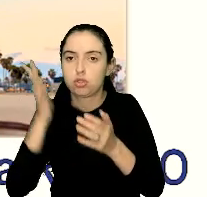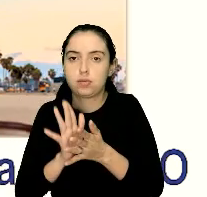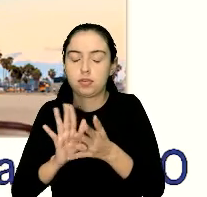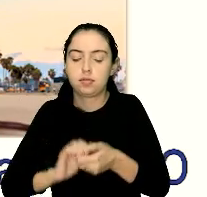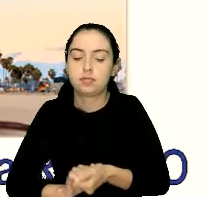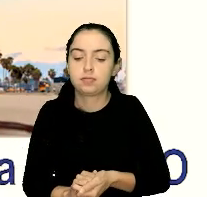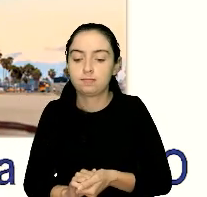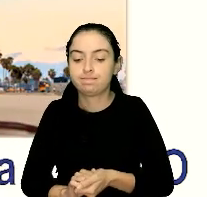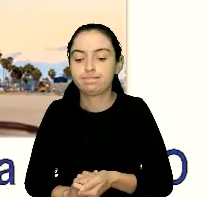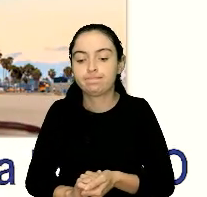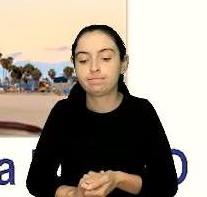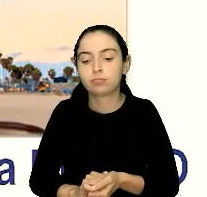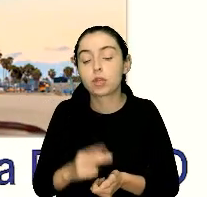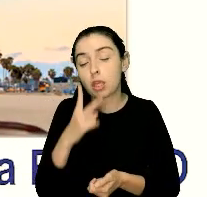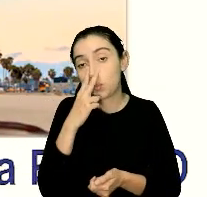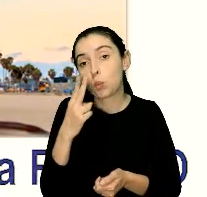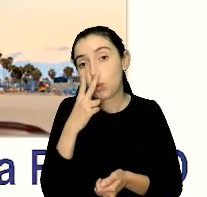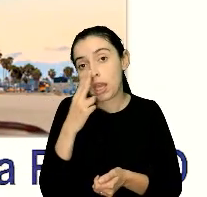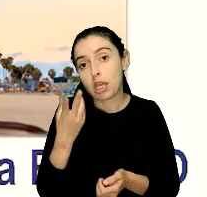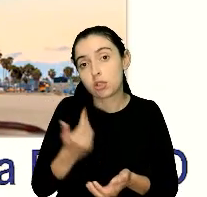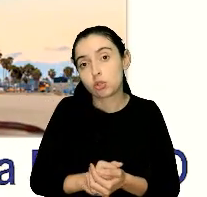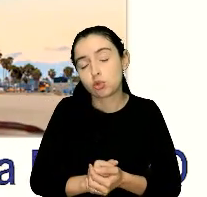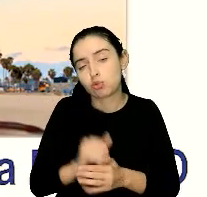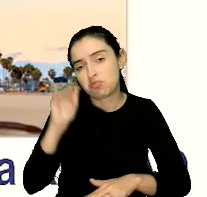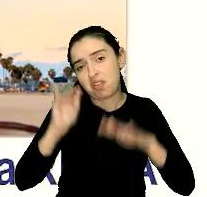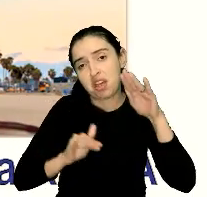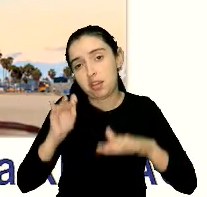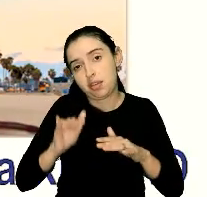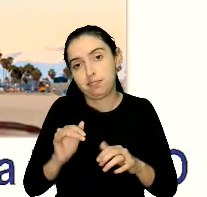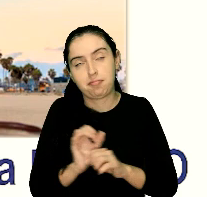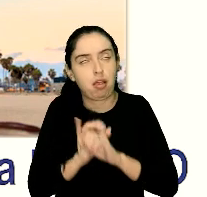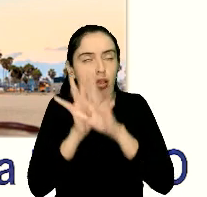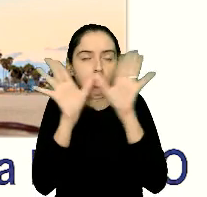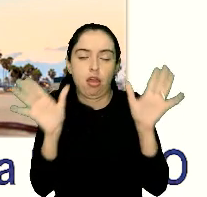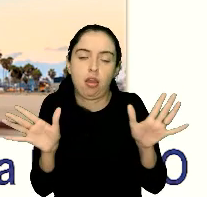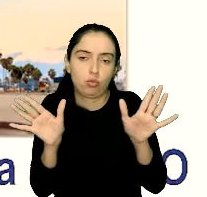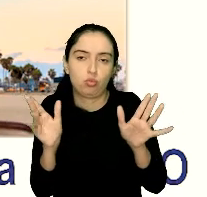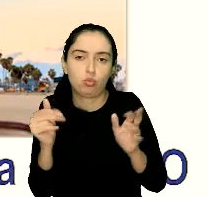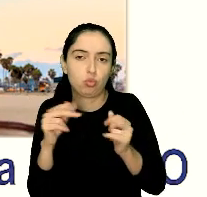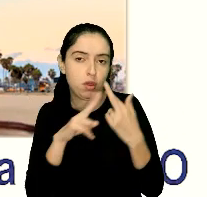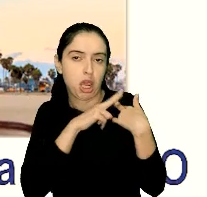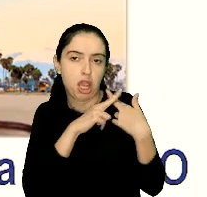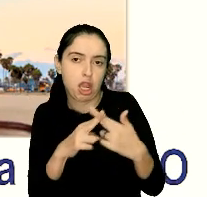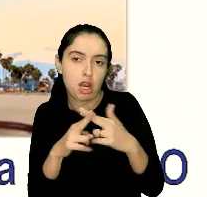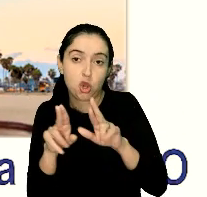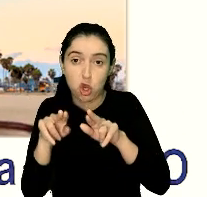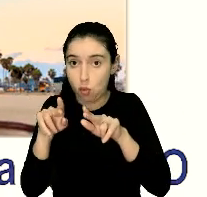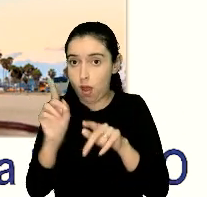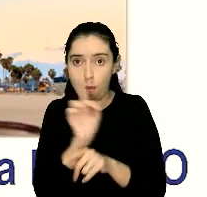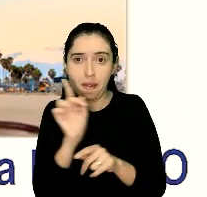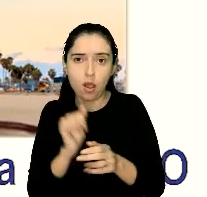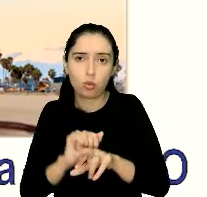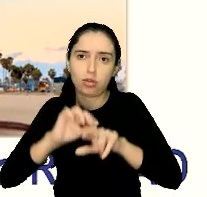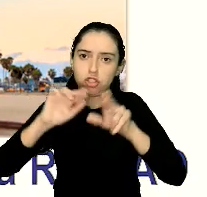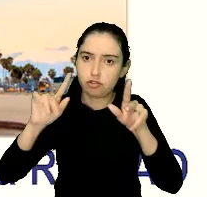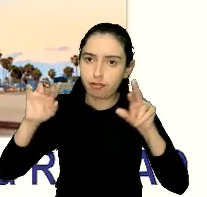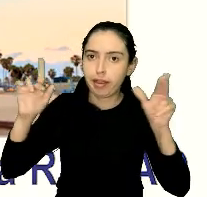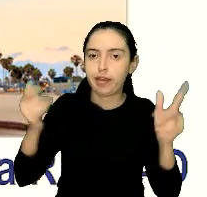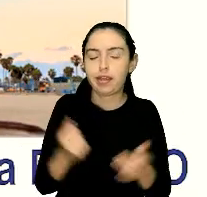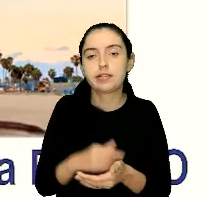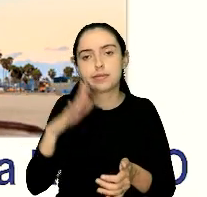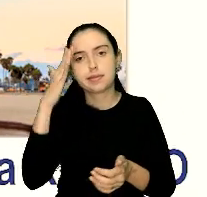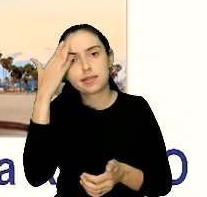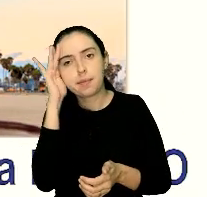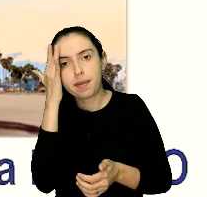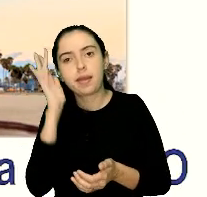Olha, eu acho que isso varia, claro, né? Não existe um líder igual ao outro, né? Isso nós sabemos